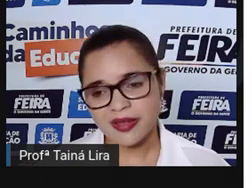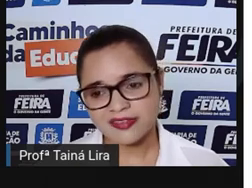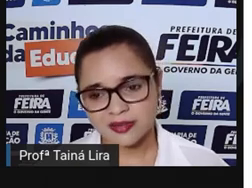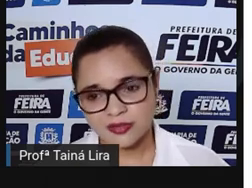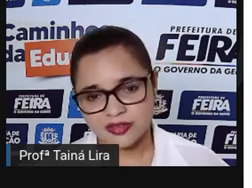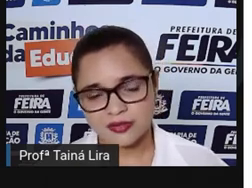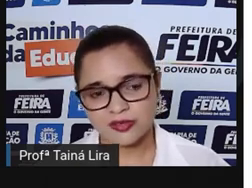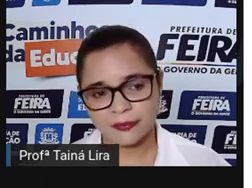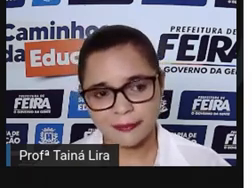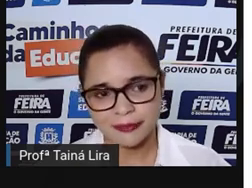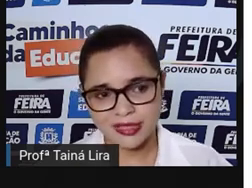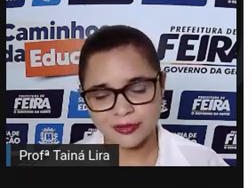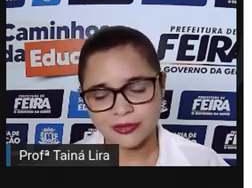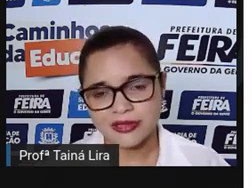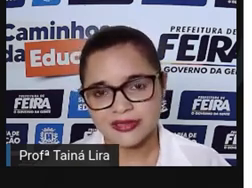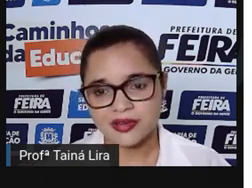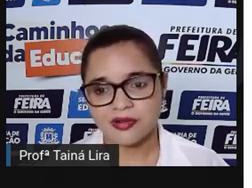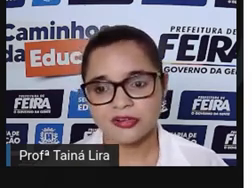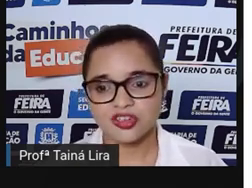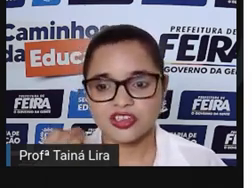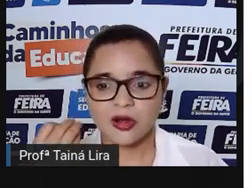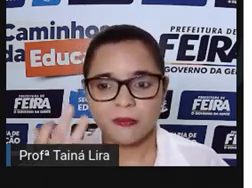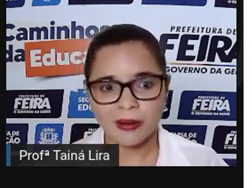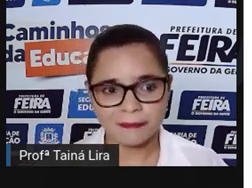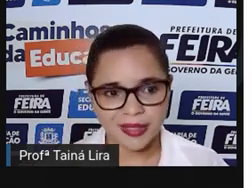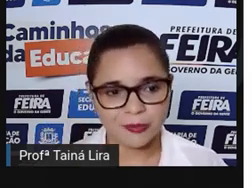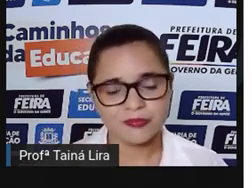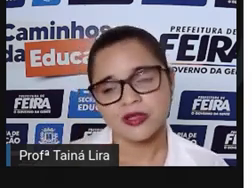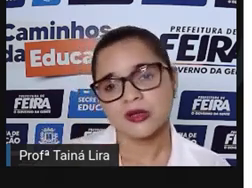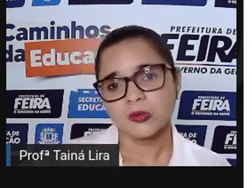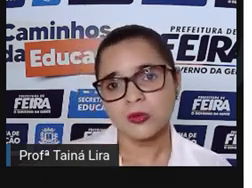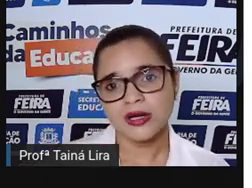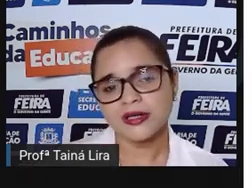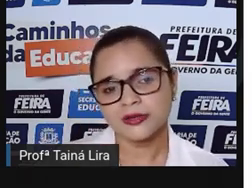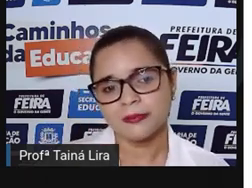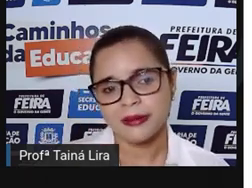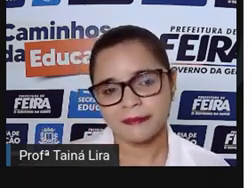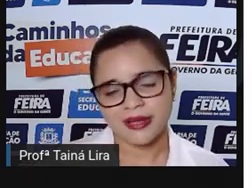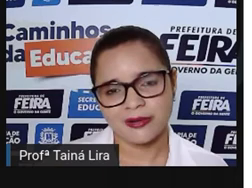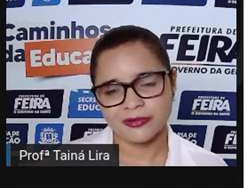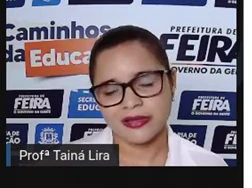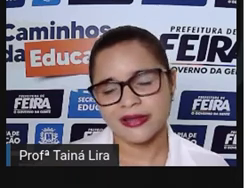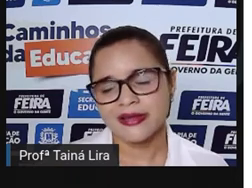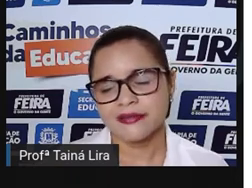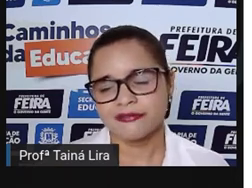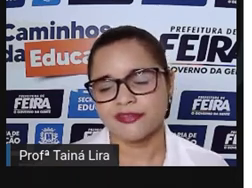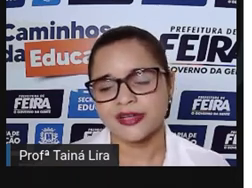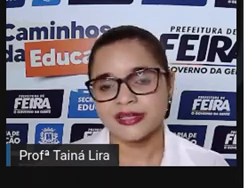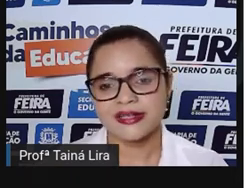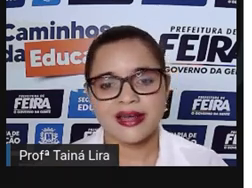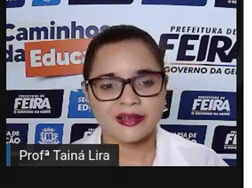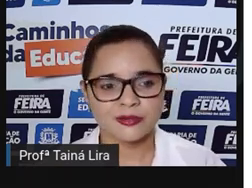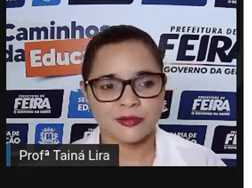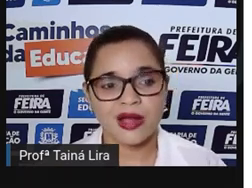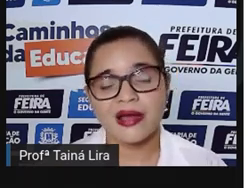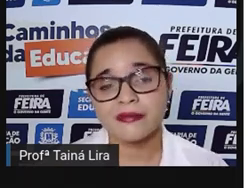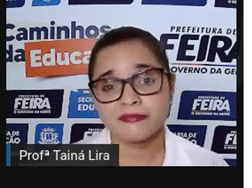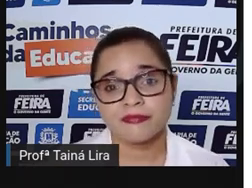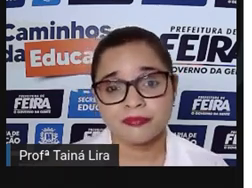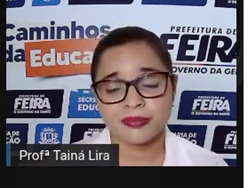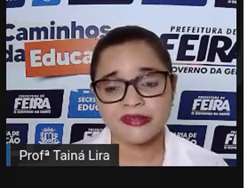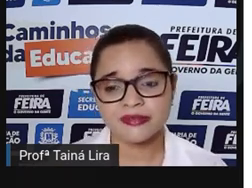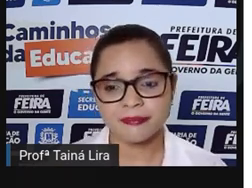com o passar dos anos, o papiro deu origem ao papel. Quando o papel, né, foi criado,